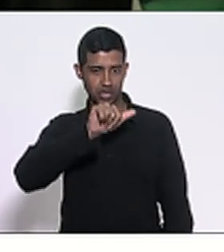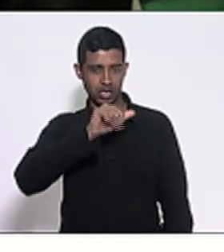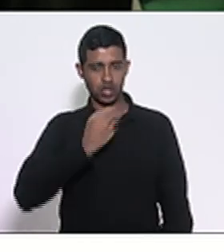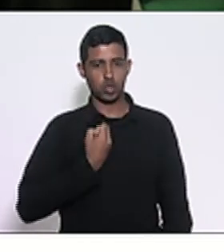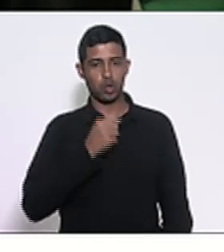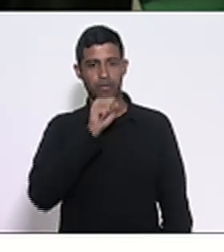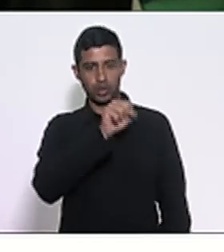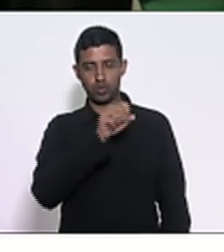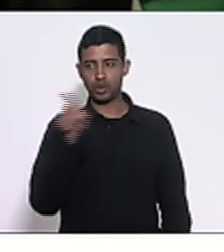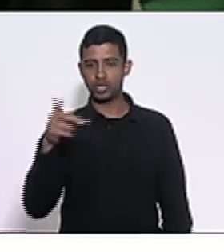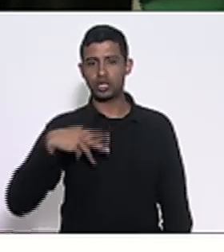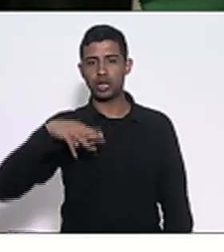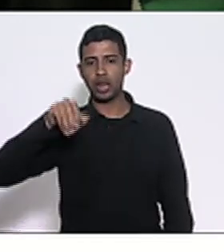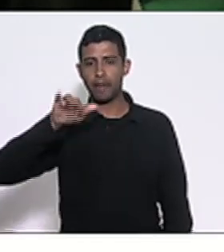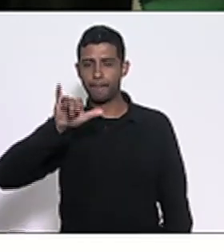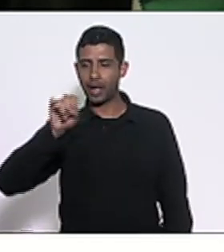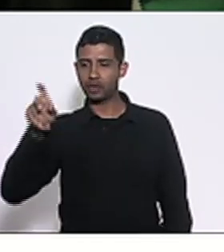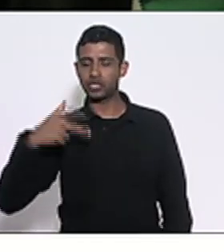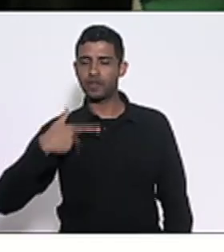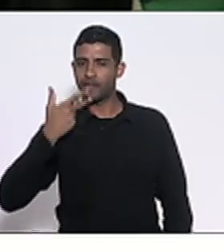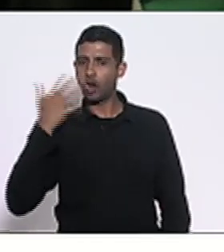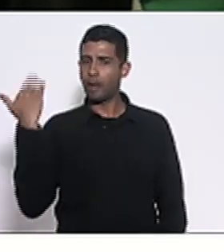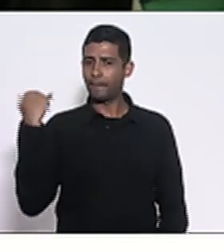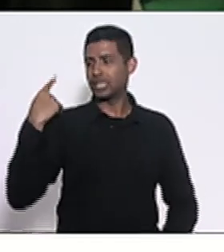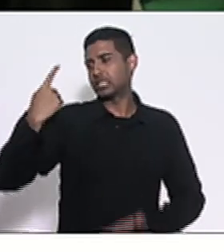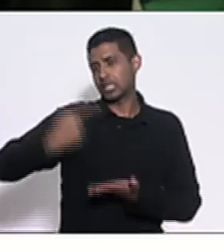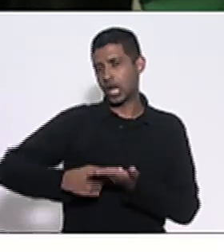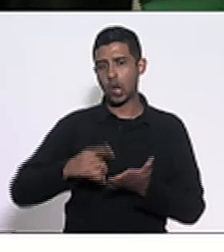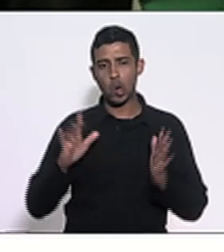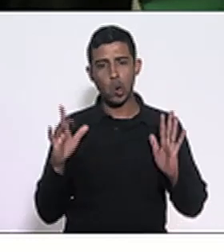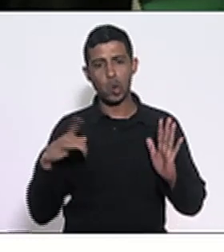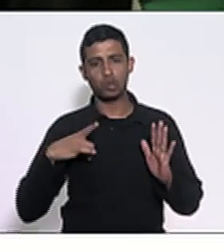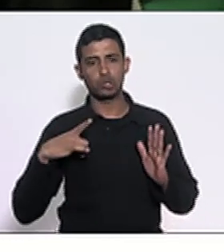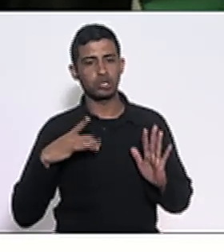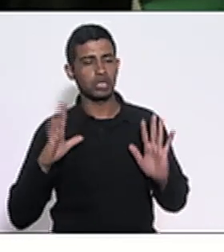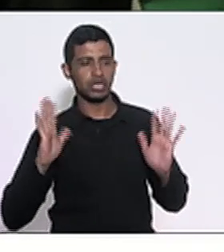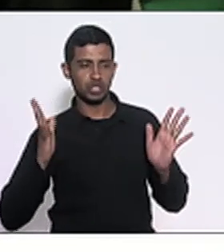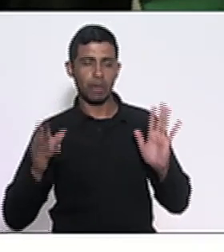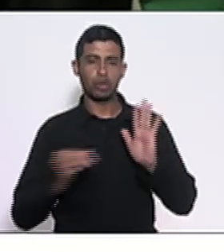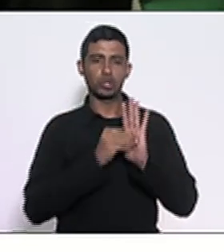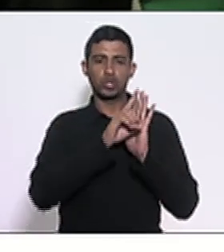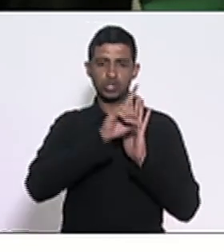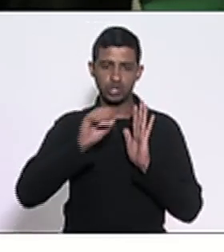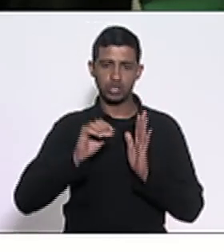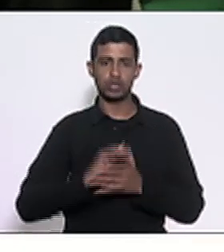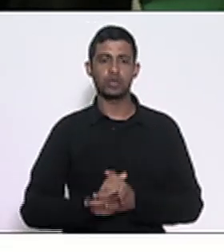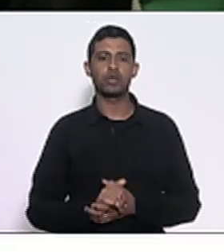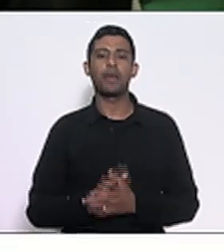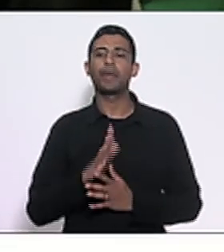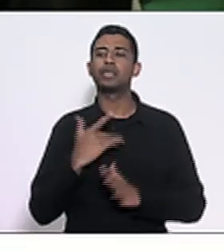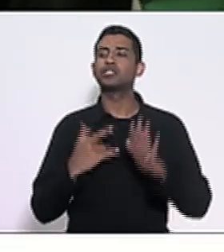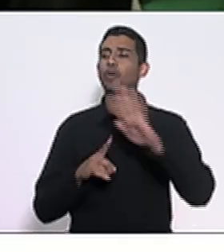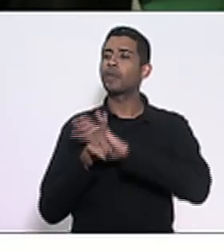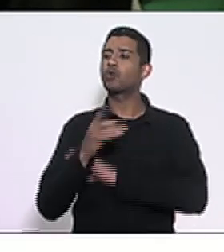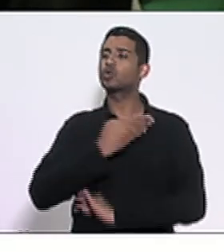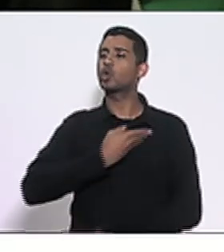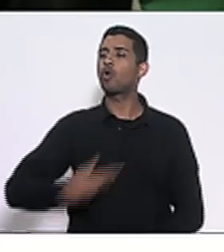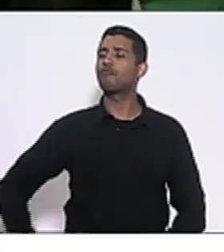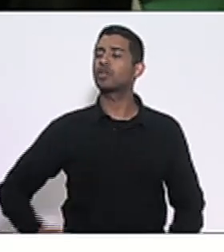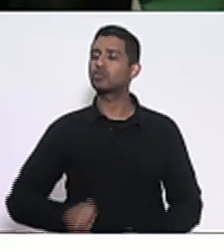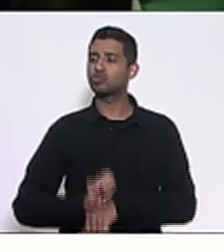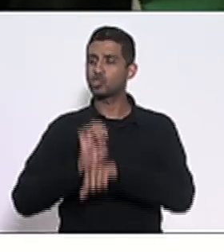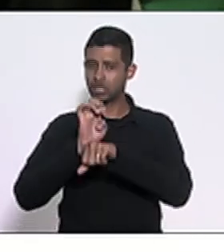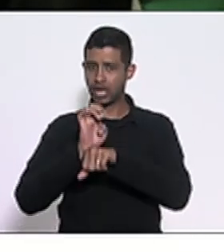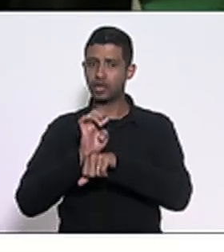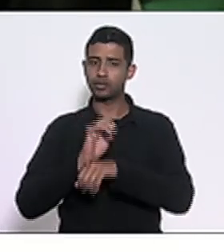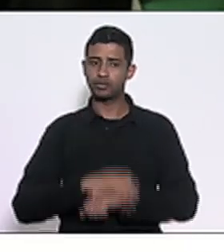Marcos faz menção a um acordo que foi, enfim, celebrado e tudo mais. Eu pergunto se o governo do Estado,